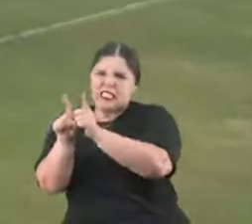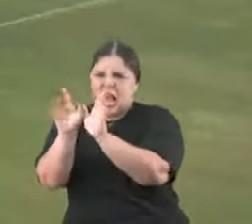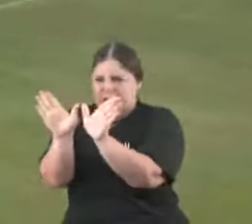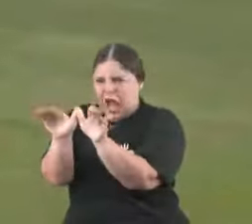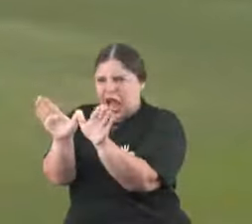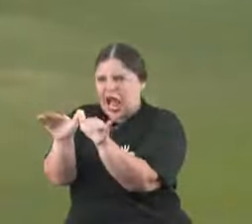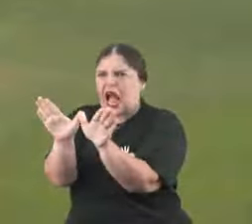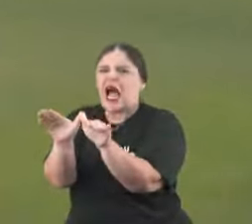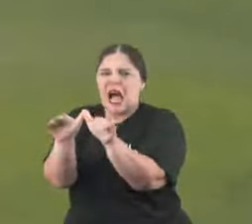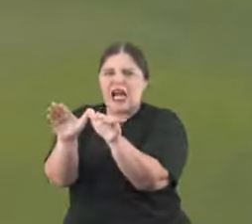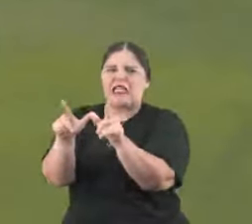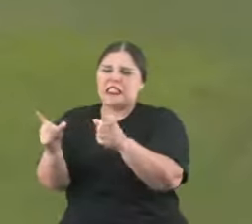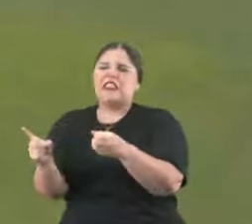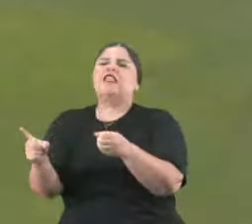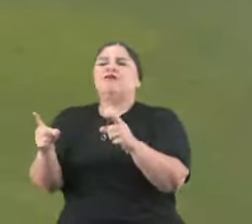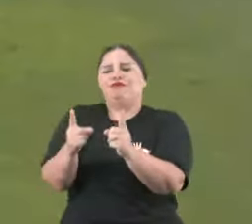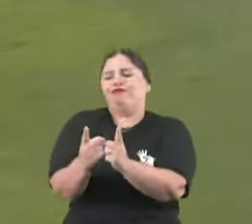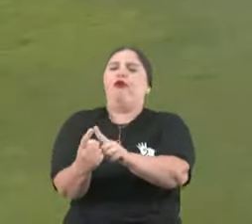Começando o jogo com o Benê.